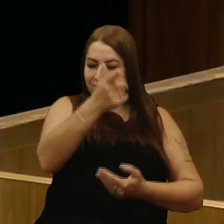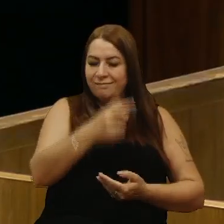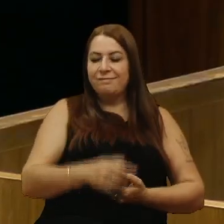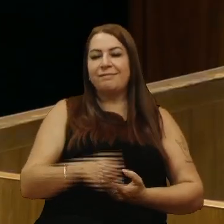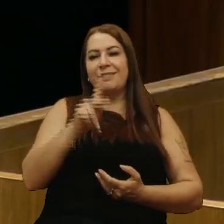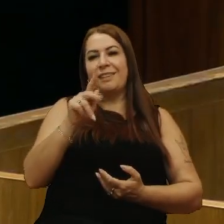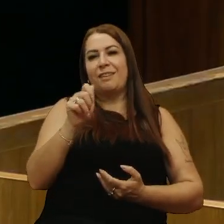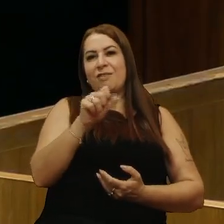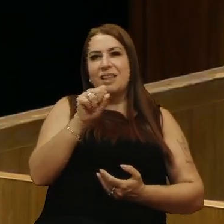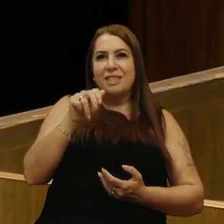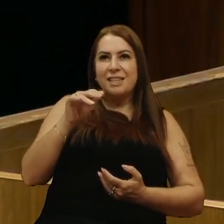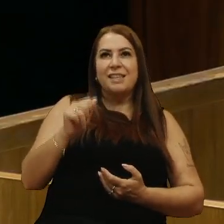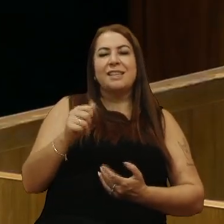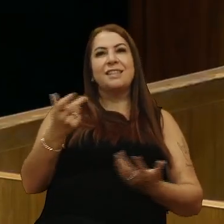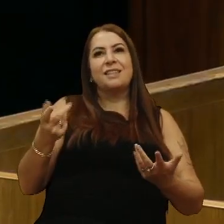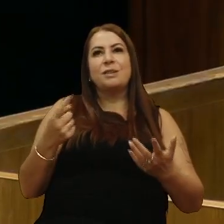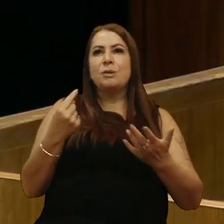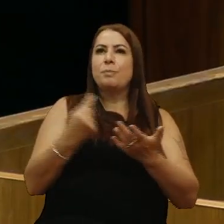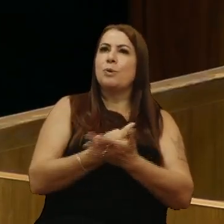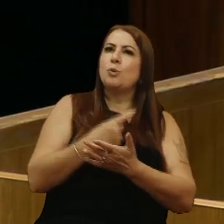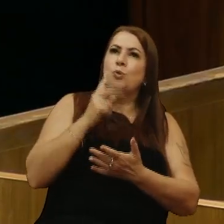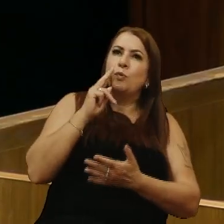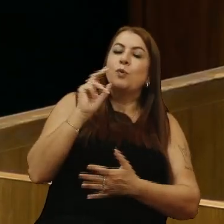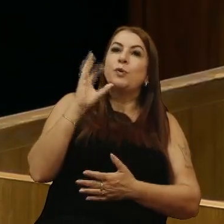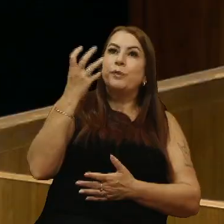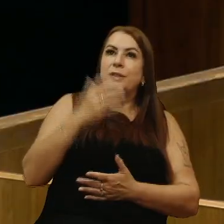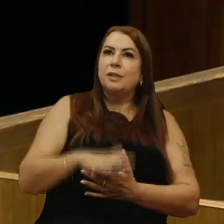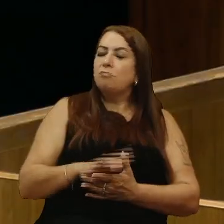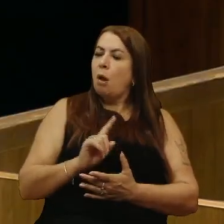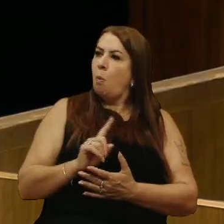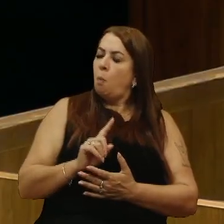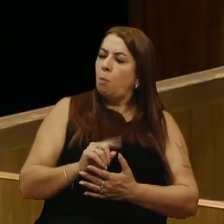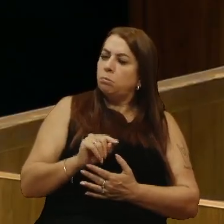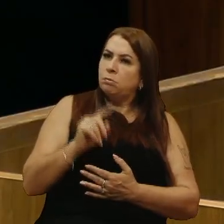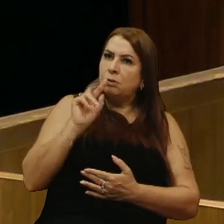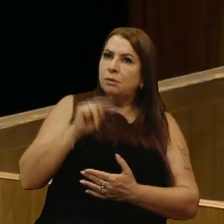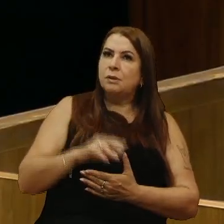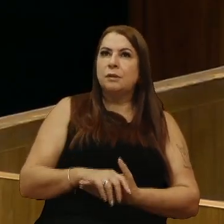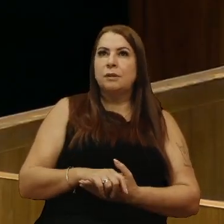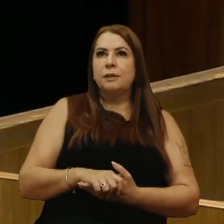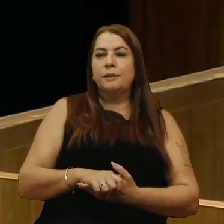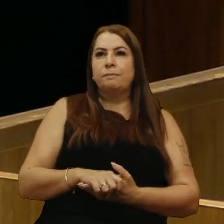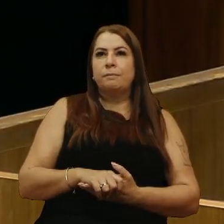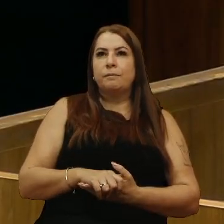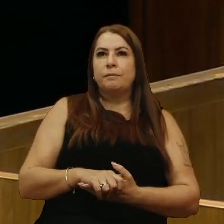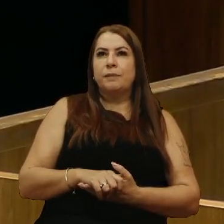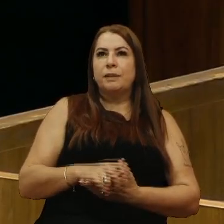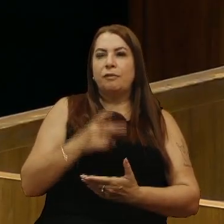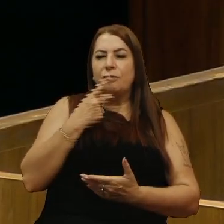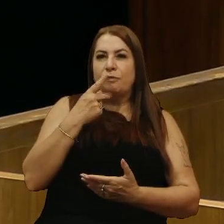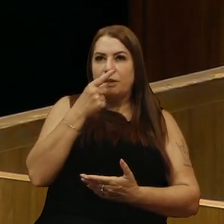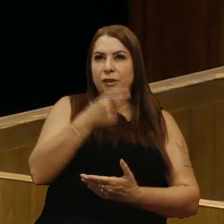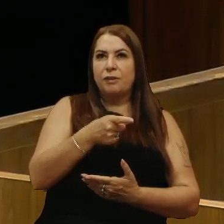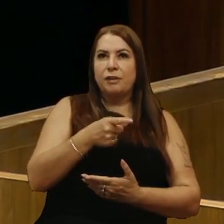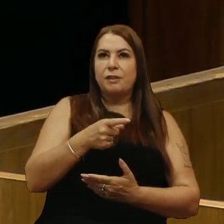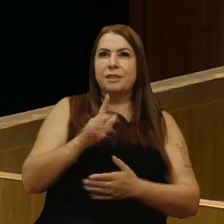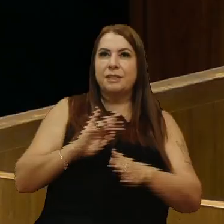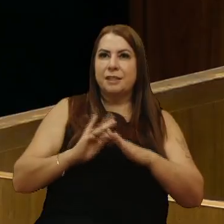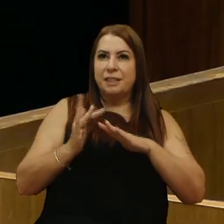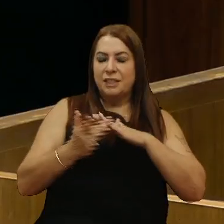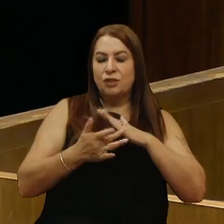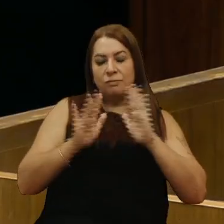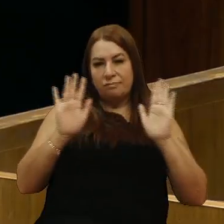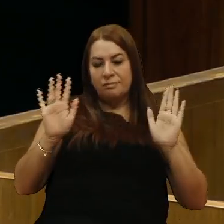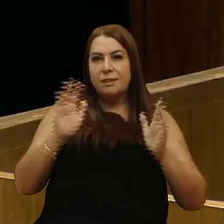Panceira. E aí ele perguntou, disse assim, tu viu o que aconteceu e tal? Eu digo, não li. Daí ele fez uma alusão a mim lá nas redes sociais, mas,